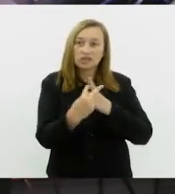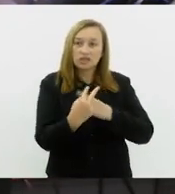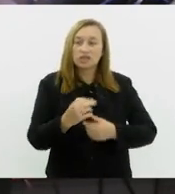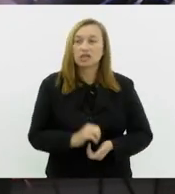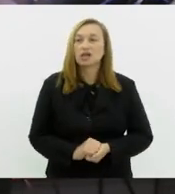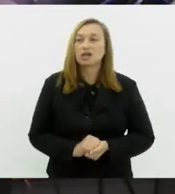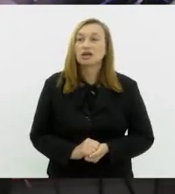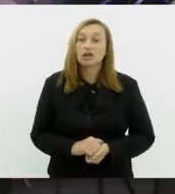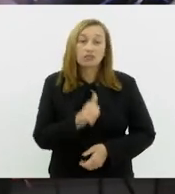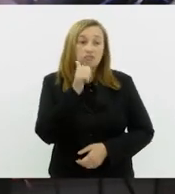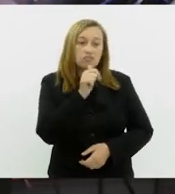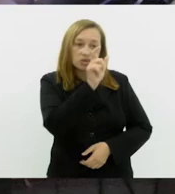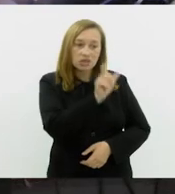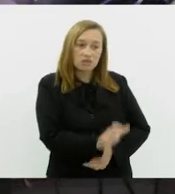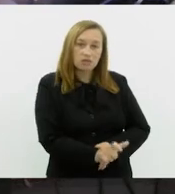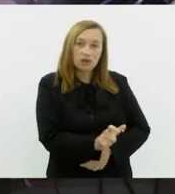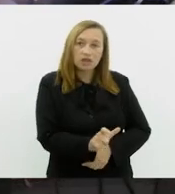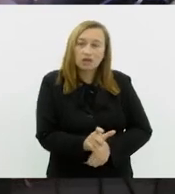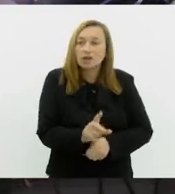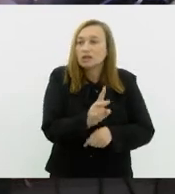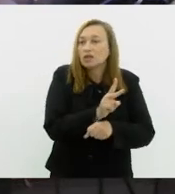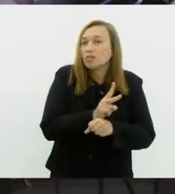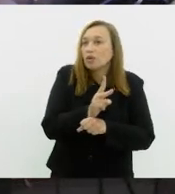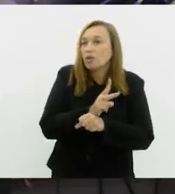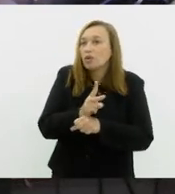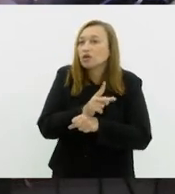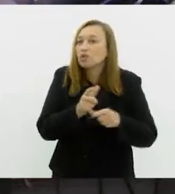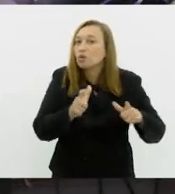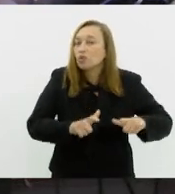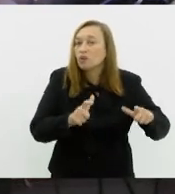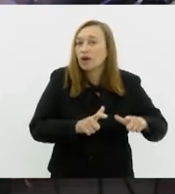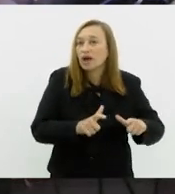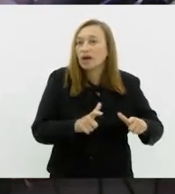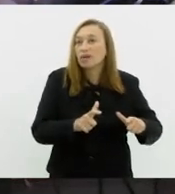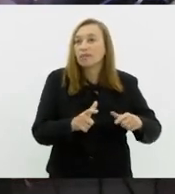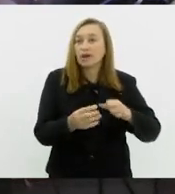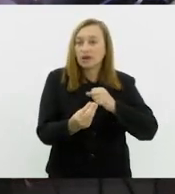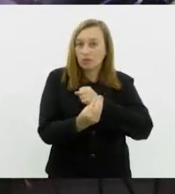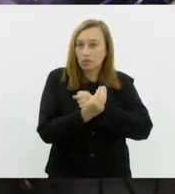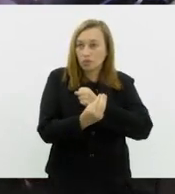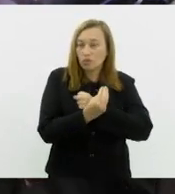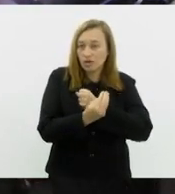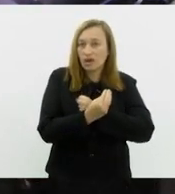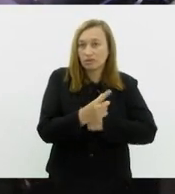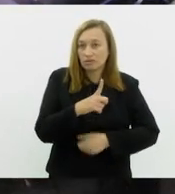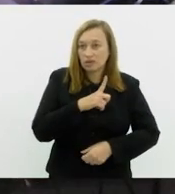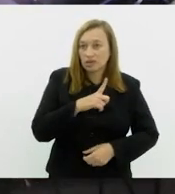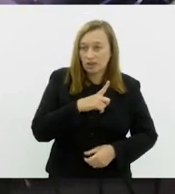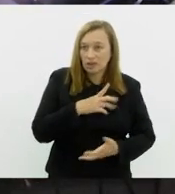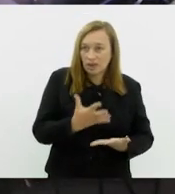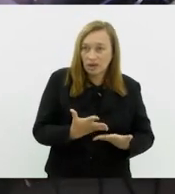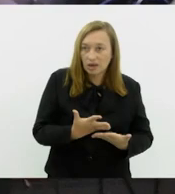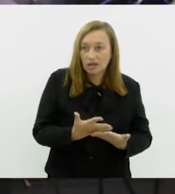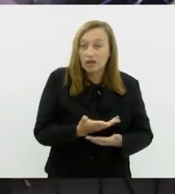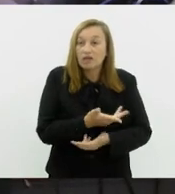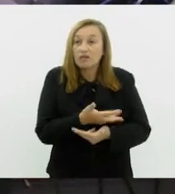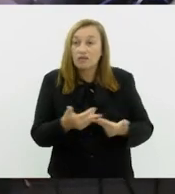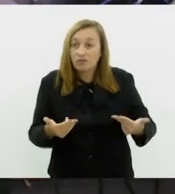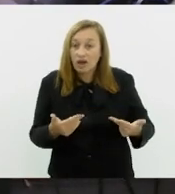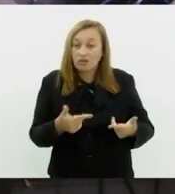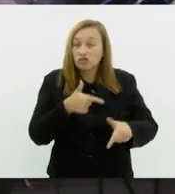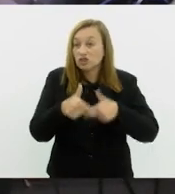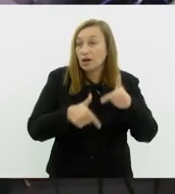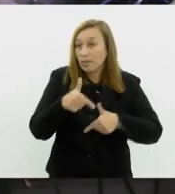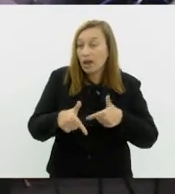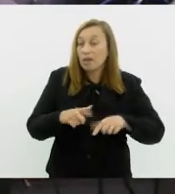dessa mulher que está procurando algum lugar para ela se cuidar, né? Porque justamente pelo excesso de cuidado do outro.